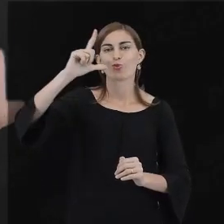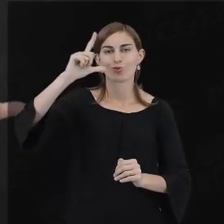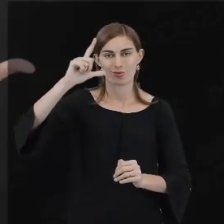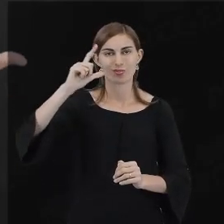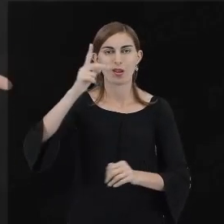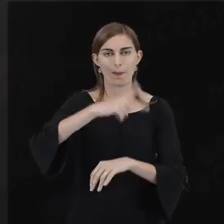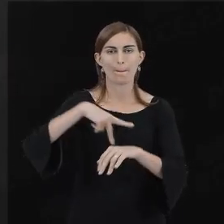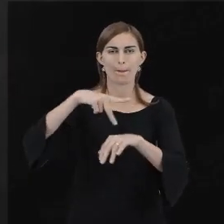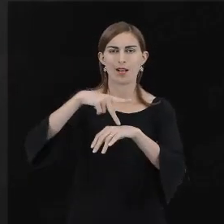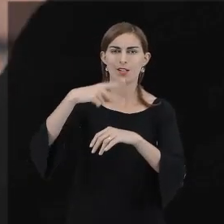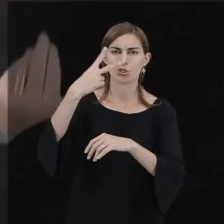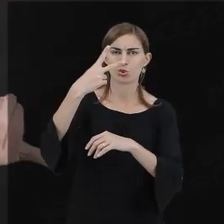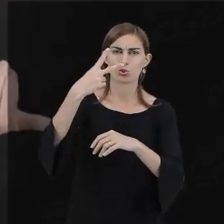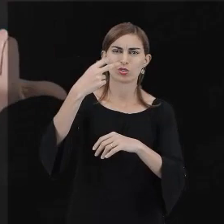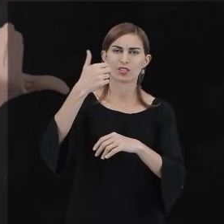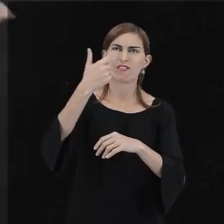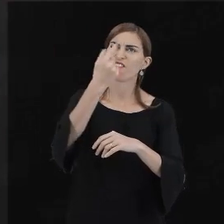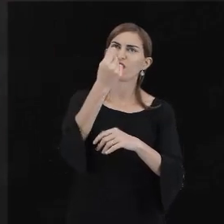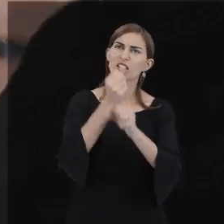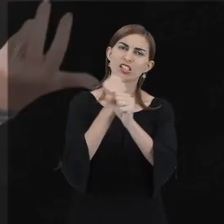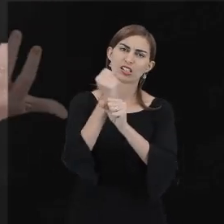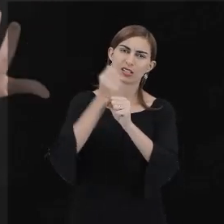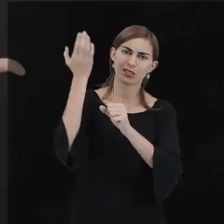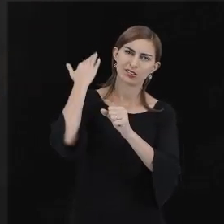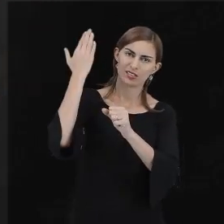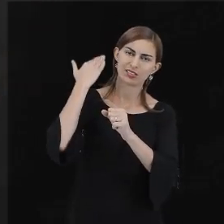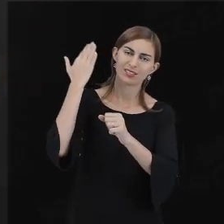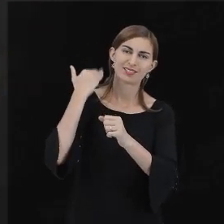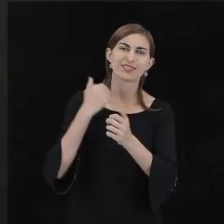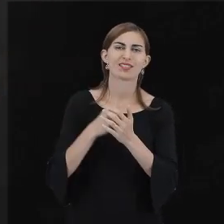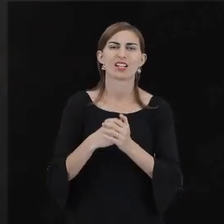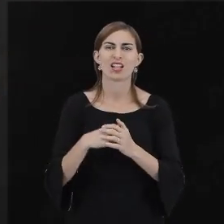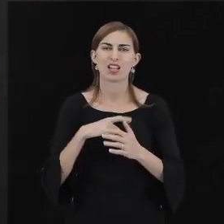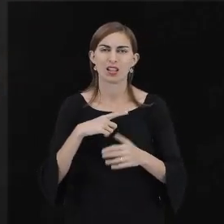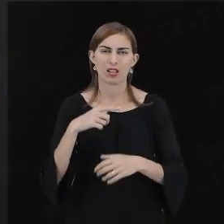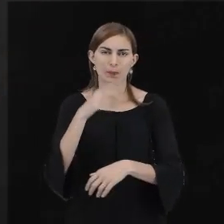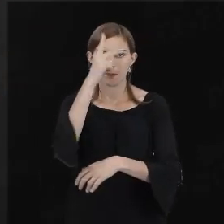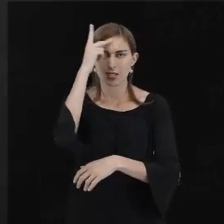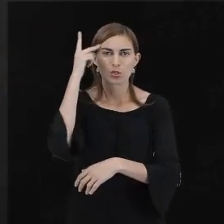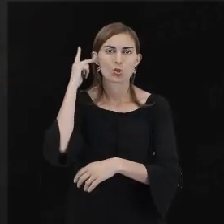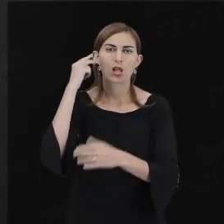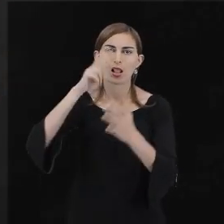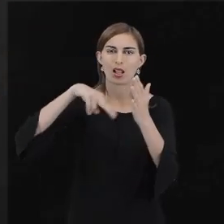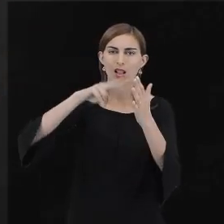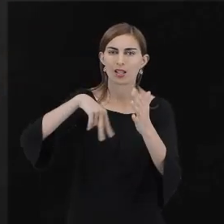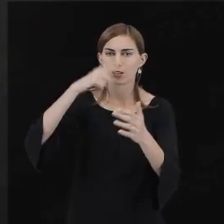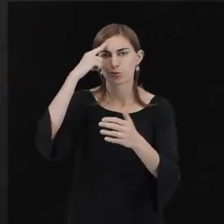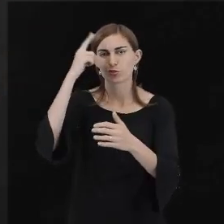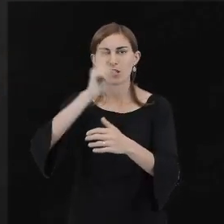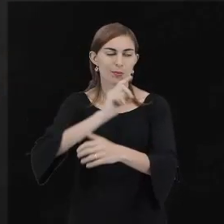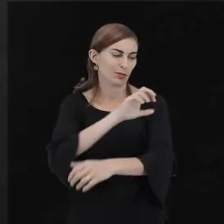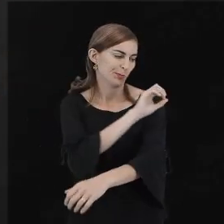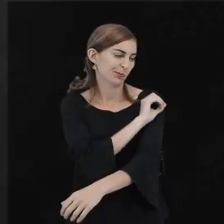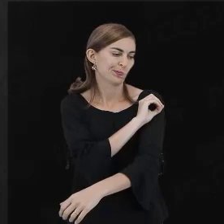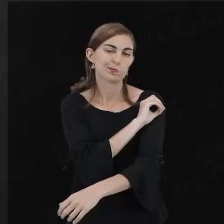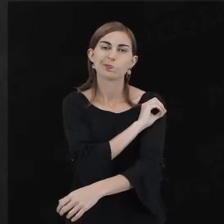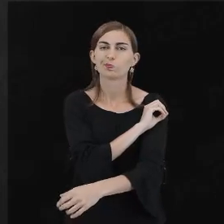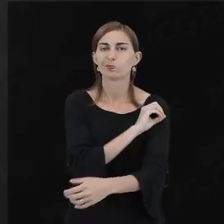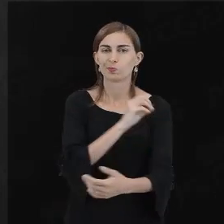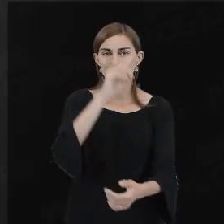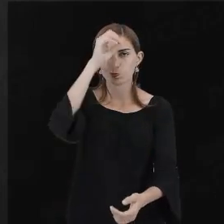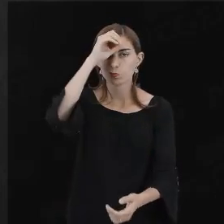que há 2 décadas atrás era completamente, ou na sua grande maioria, de analfabetos. A gente teve uma